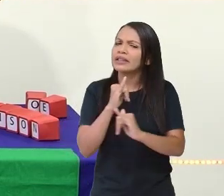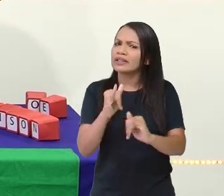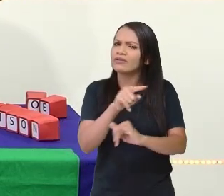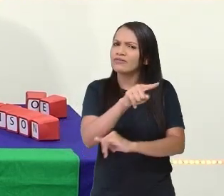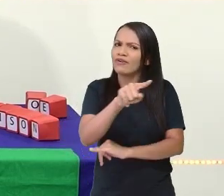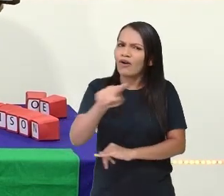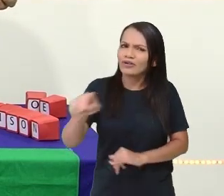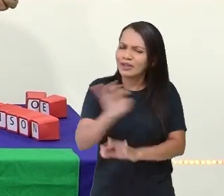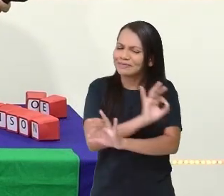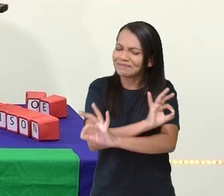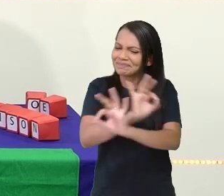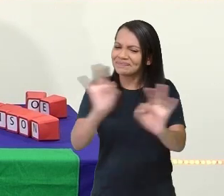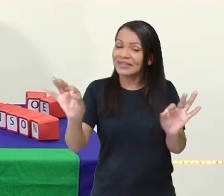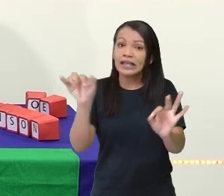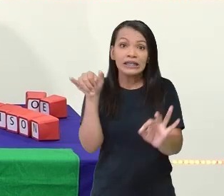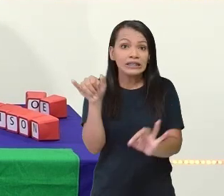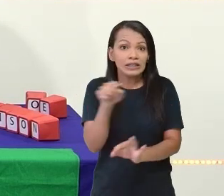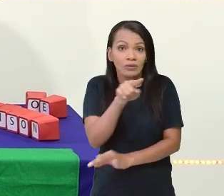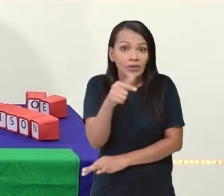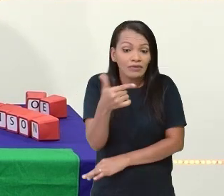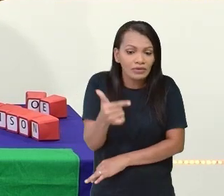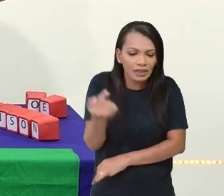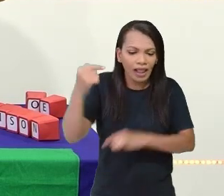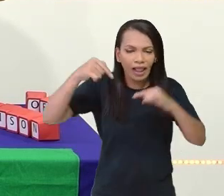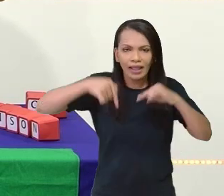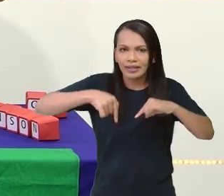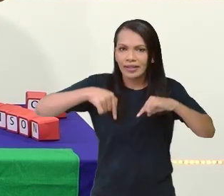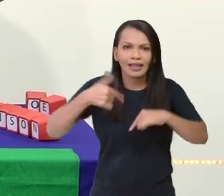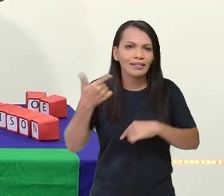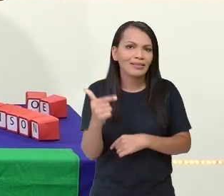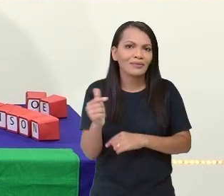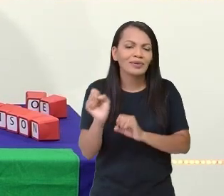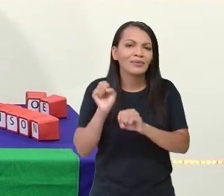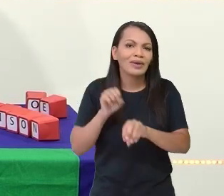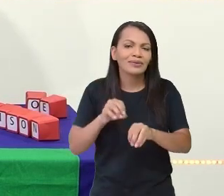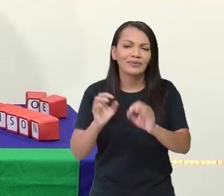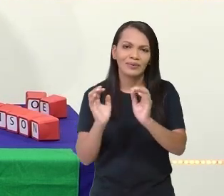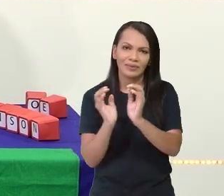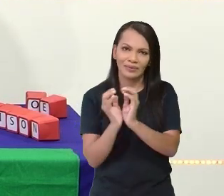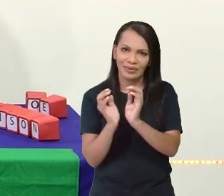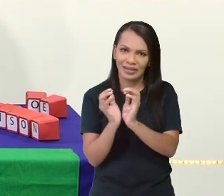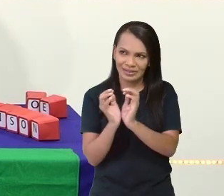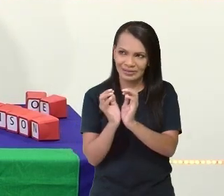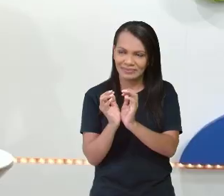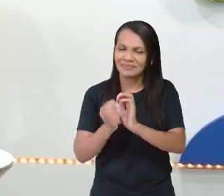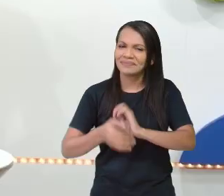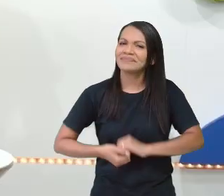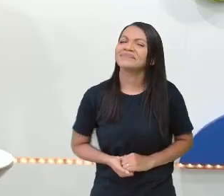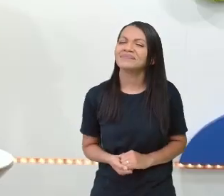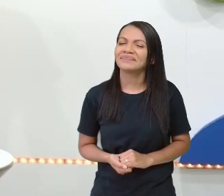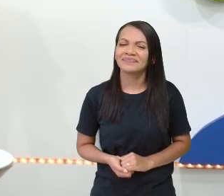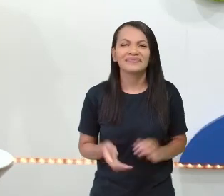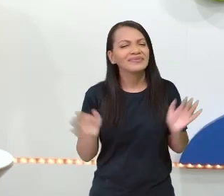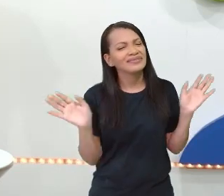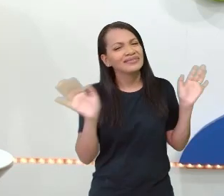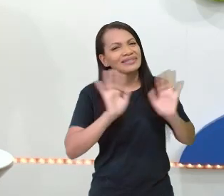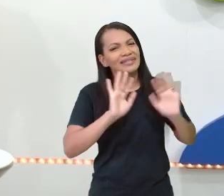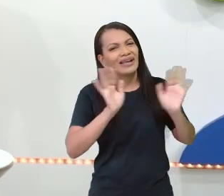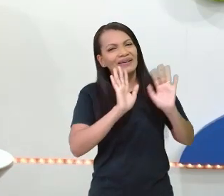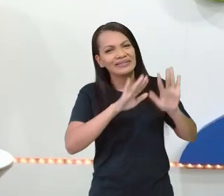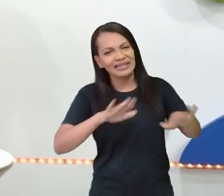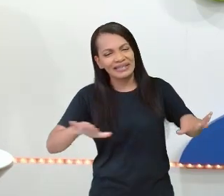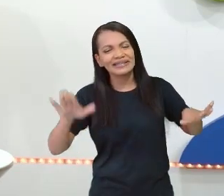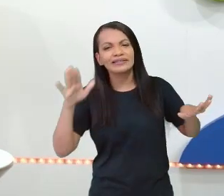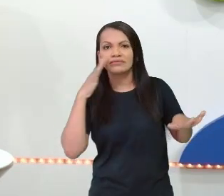você arrasa. Sem você, não existiria o Educar Recife. Vai se despedir, professoras. Sim, tchau, crianças. E